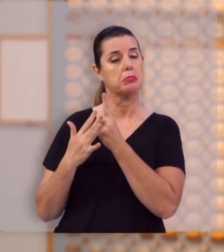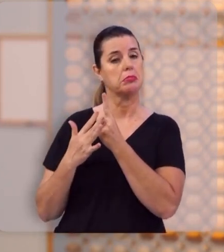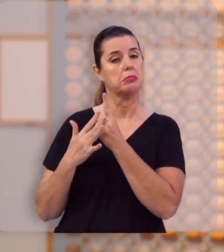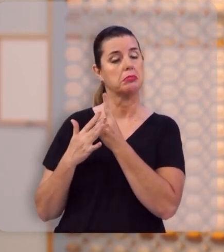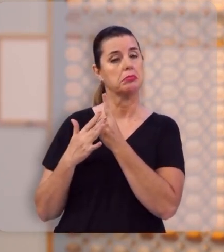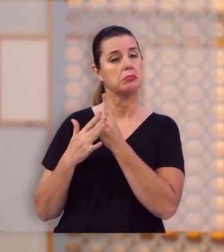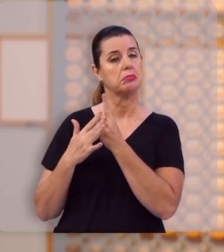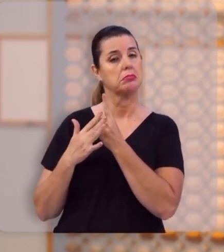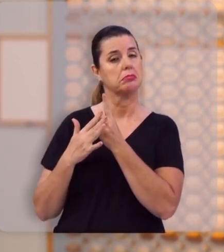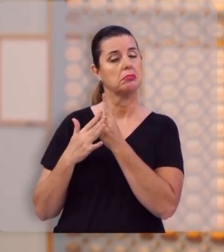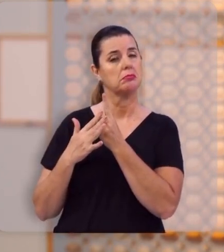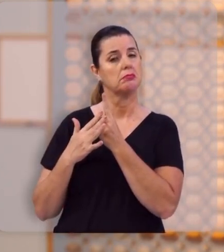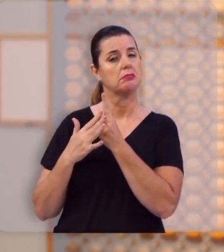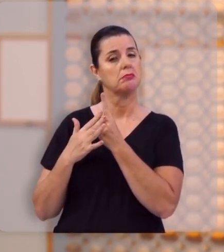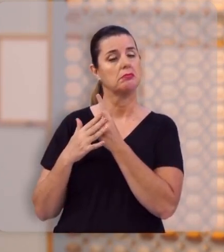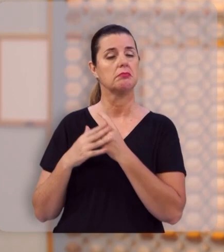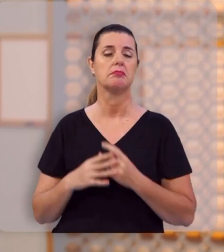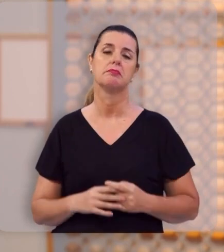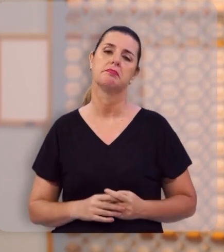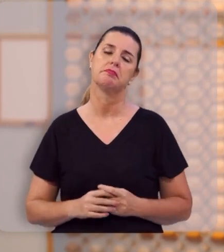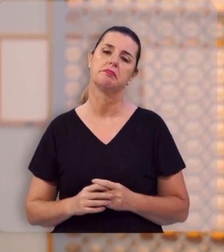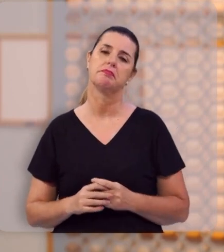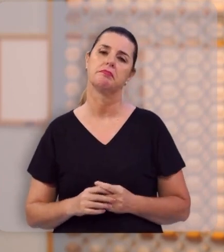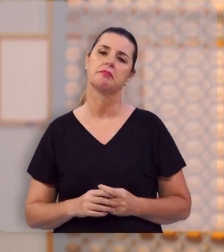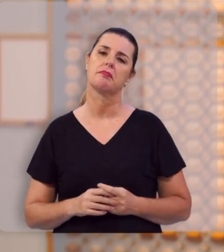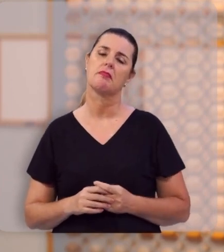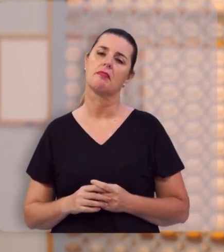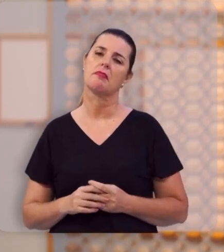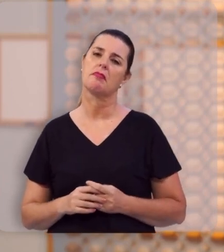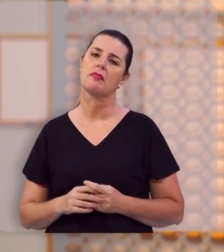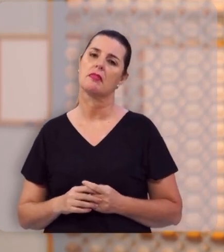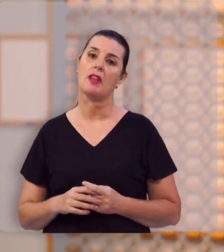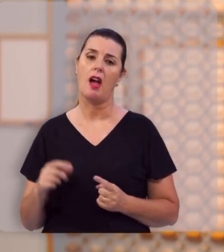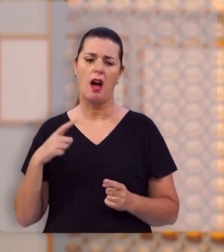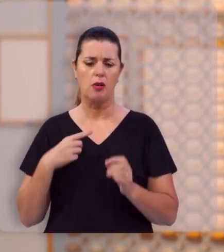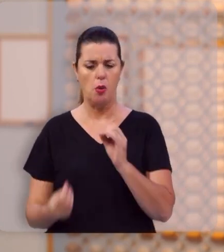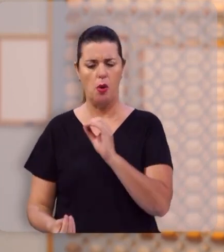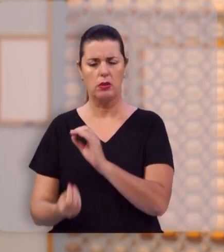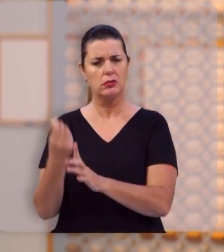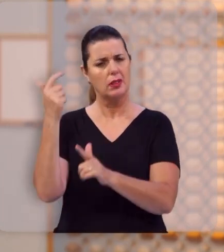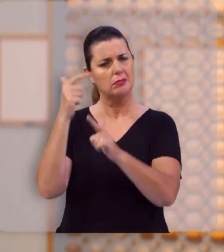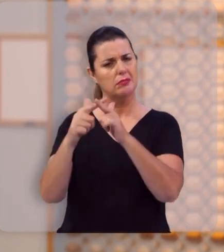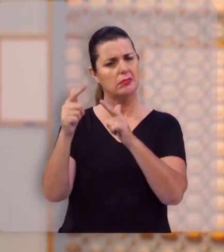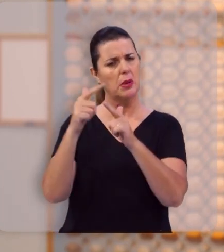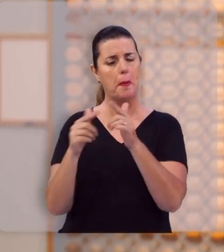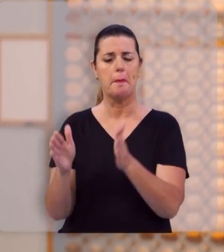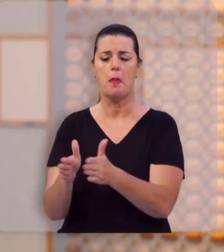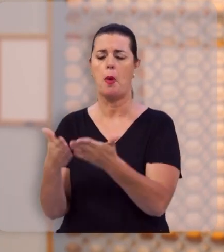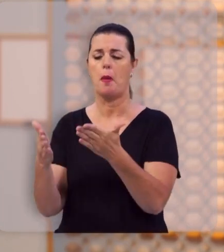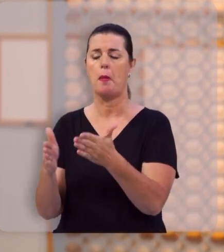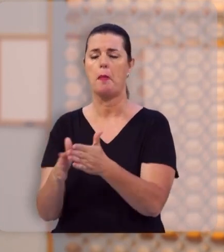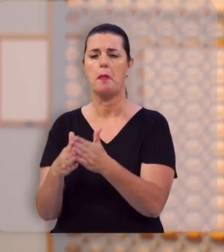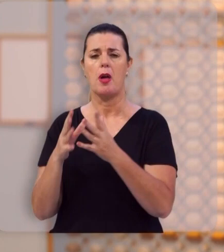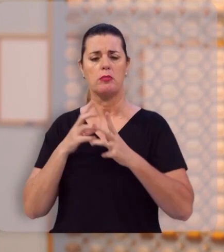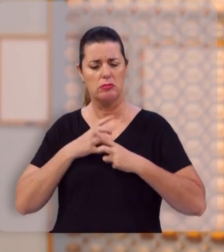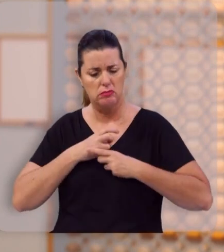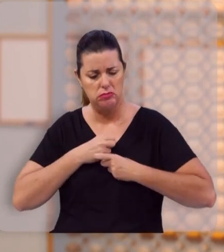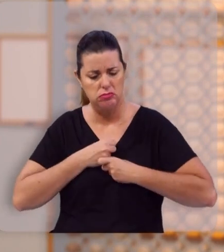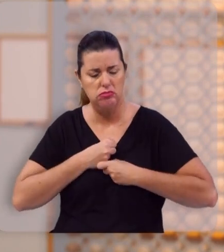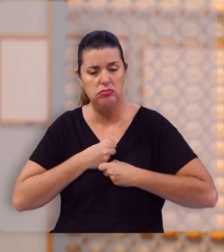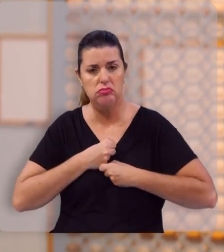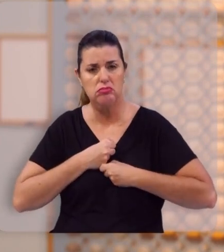sua volta rangem os dentes, a situação é adversa, a pobreza, a